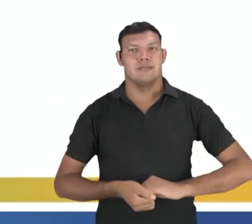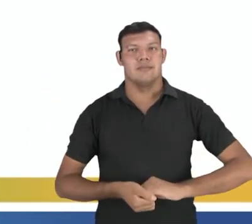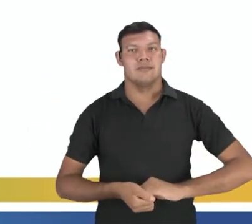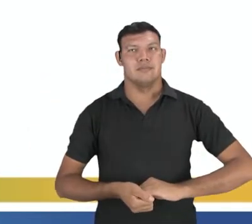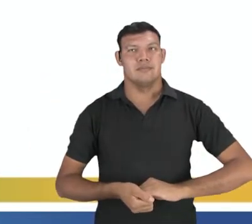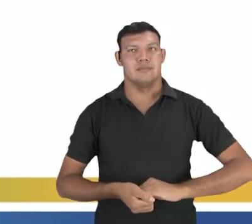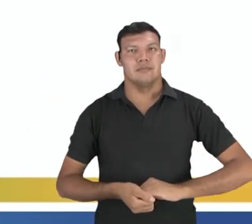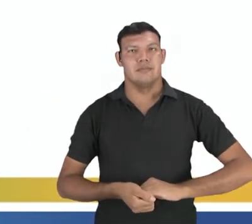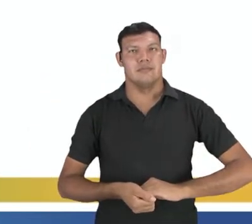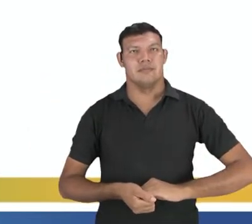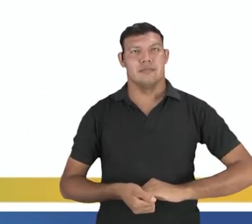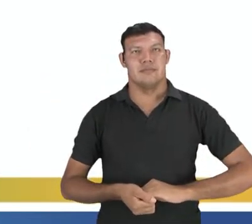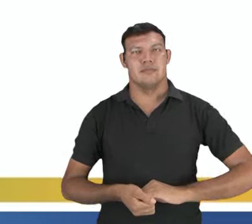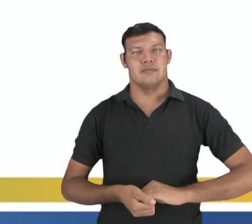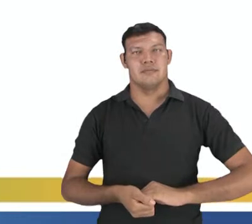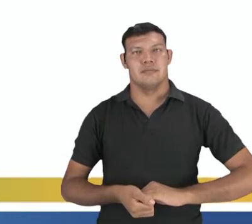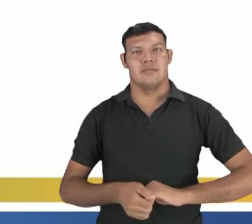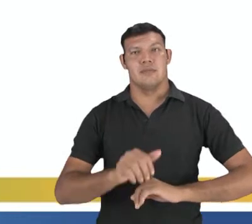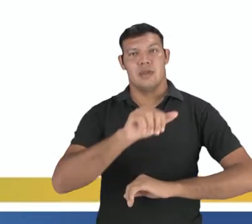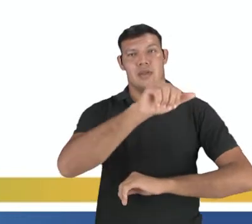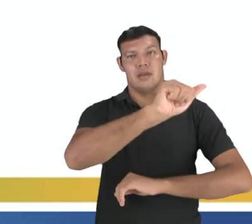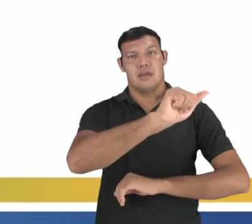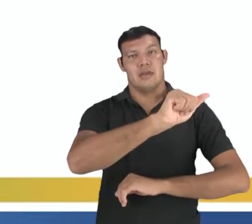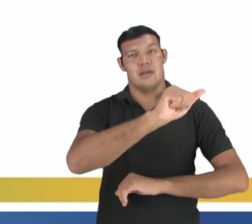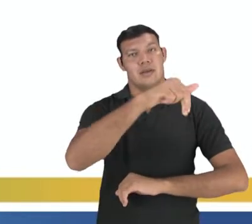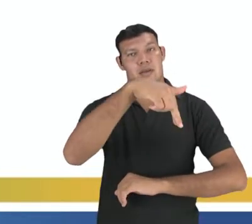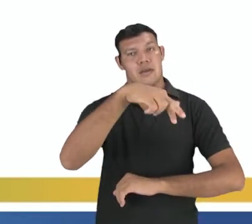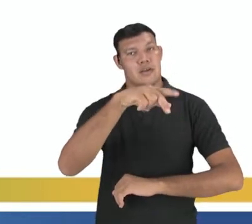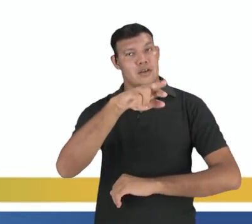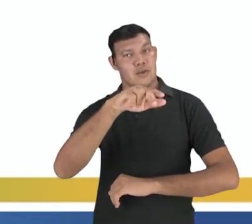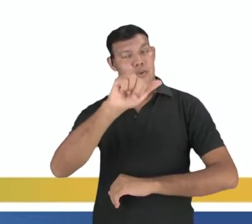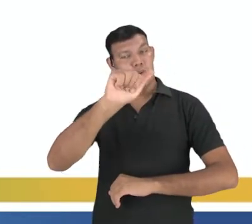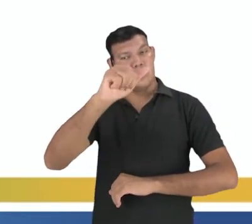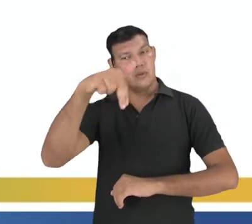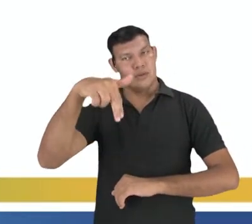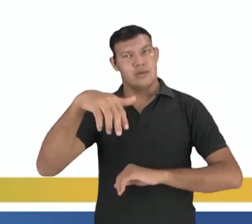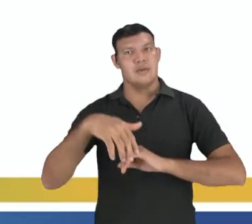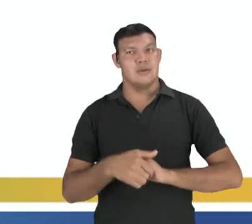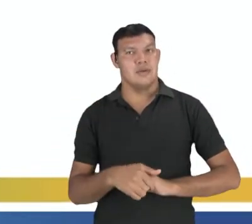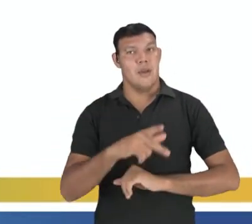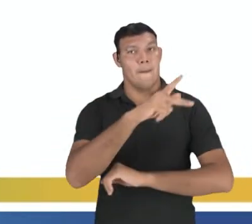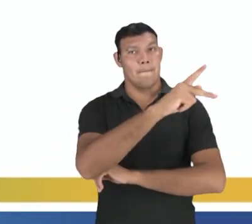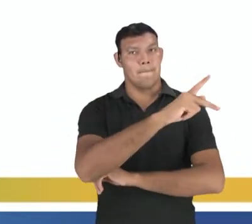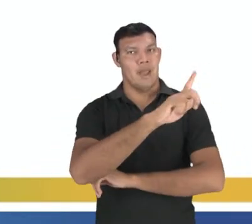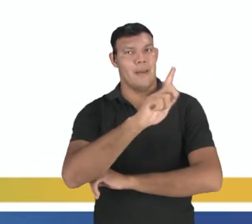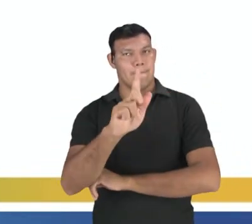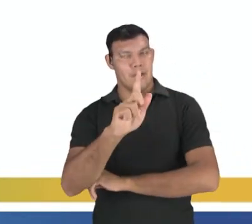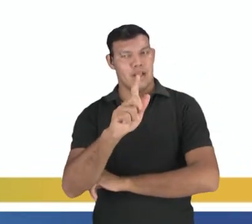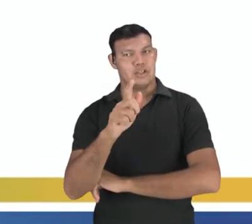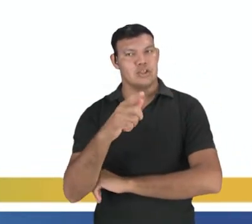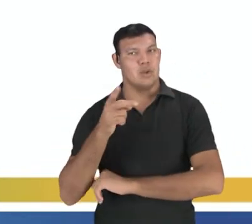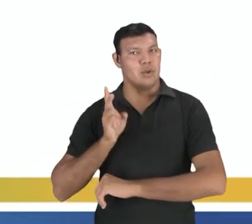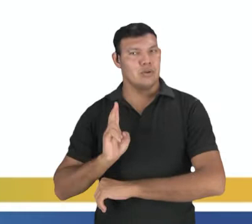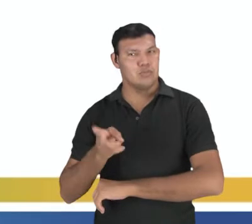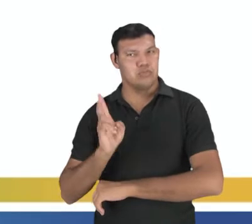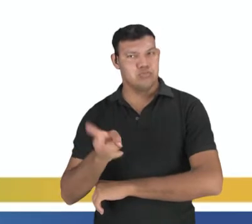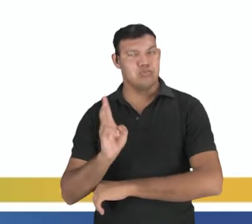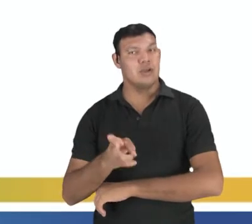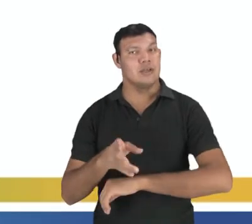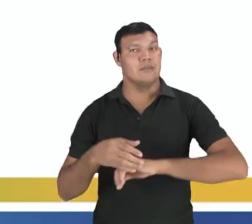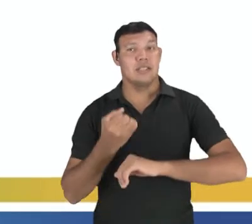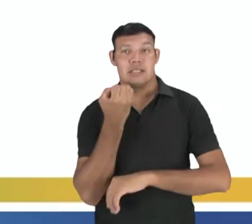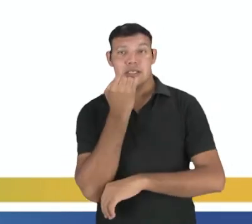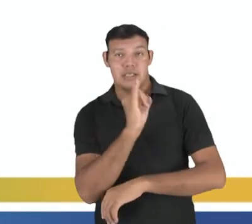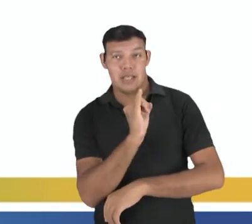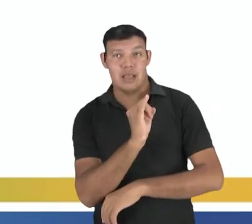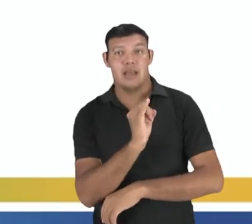a n. Ou o AN é igual ao próprio AN. Uma PG é constante se e somente